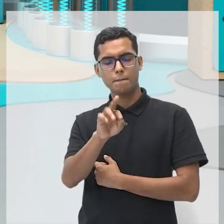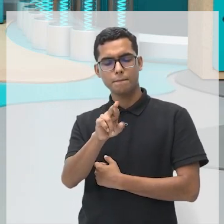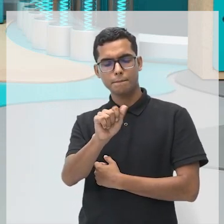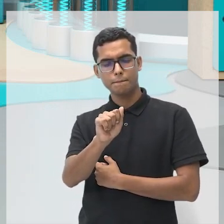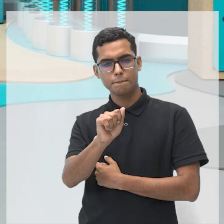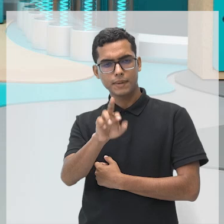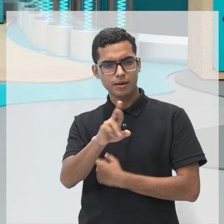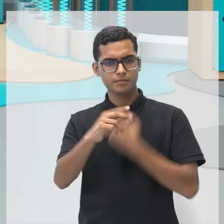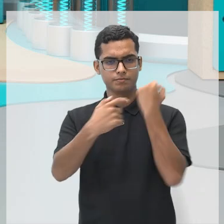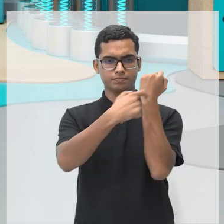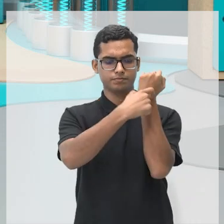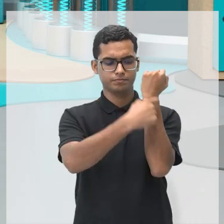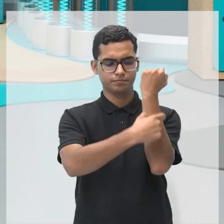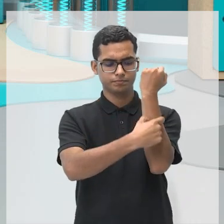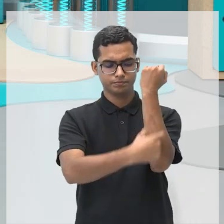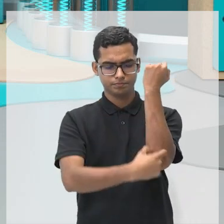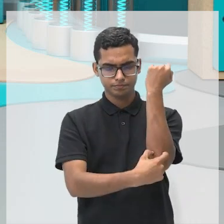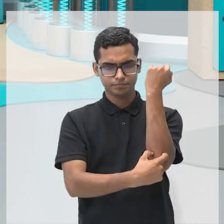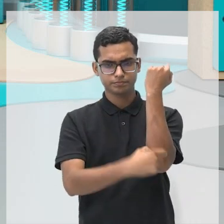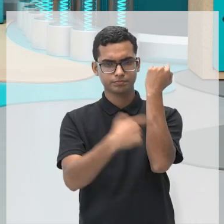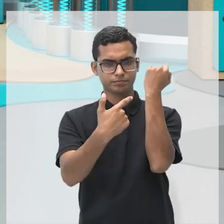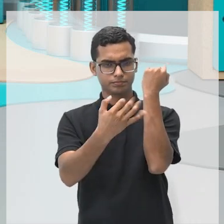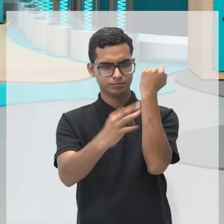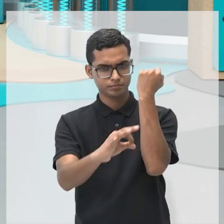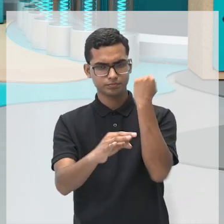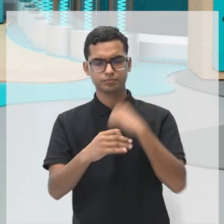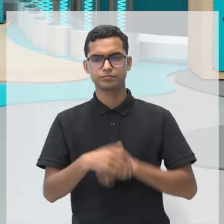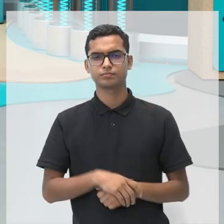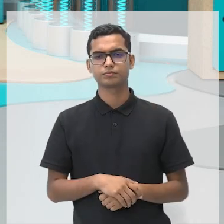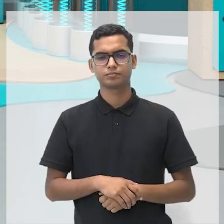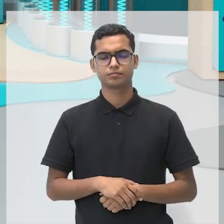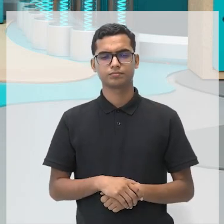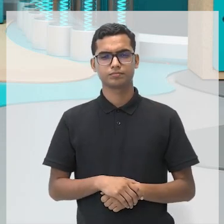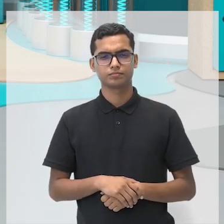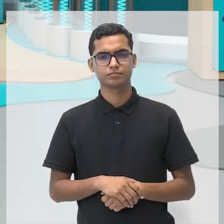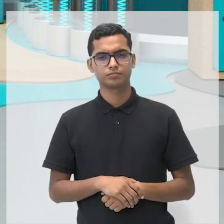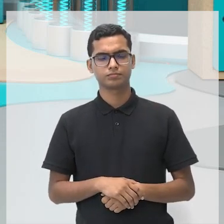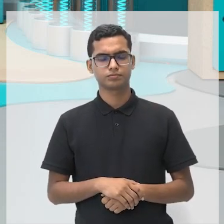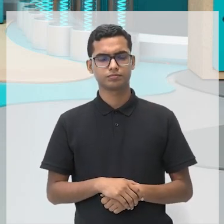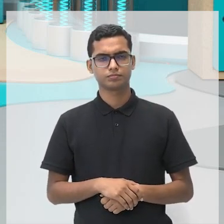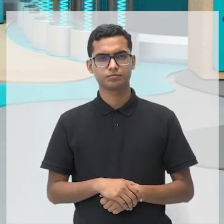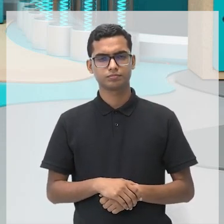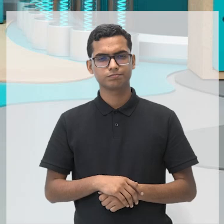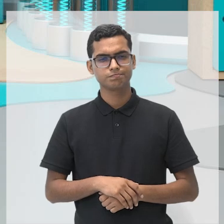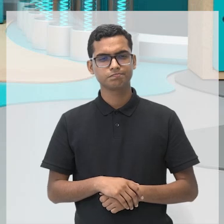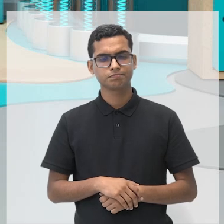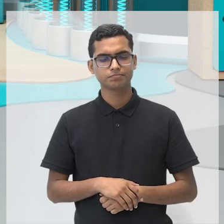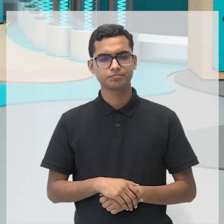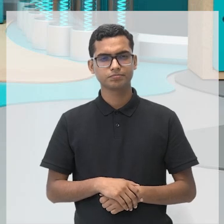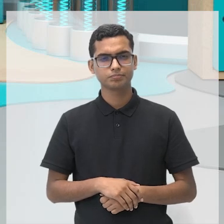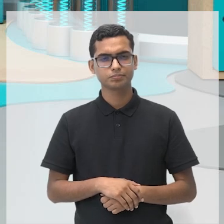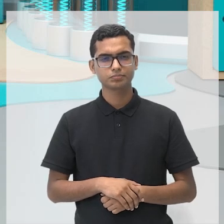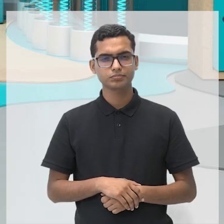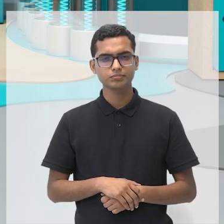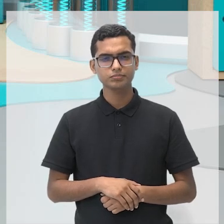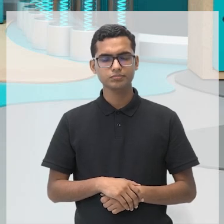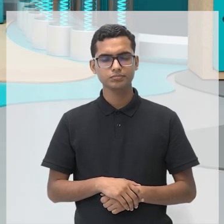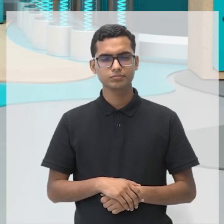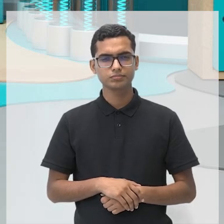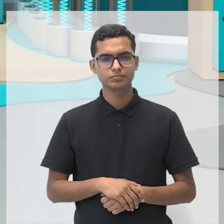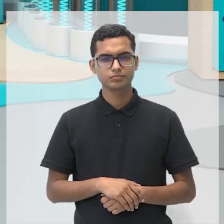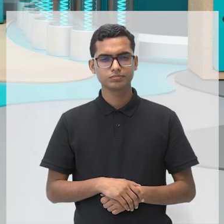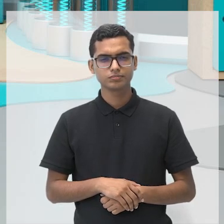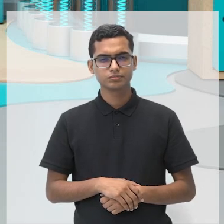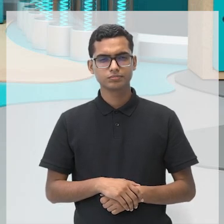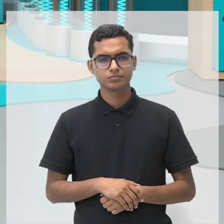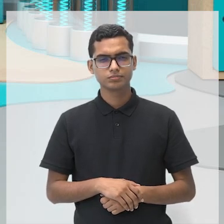associa ali o nome que denomina, né, que caracteriza os seres invertebrados. Ela faz parte